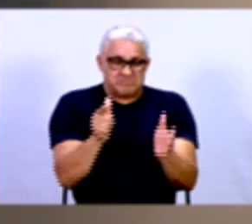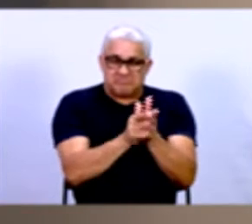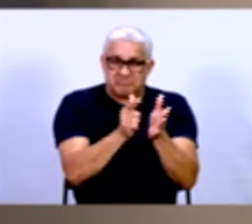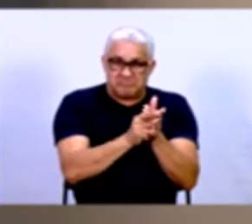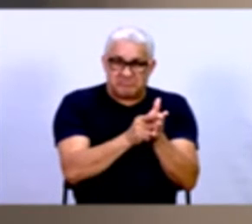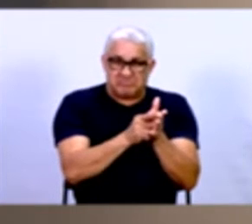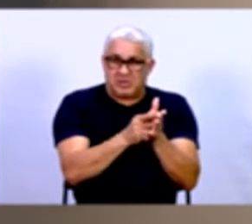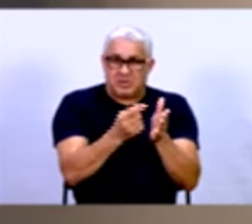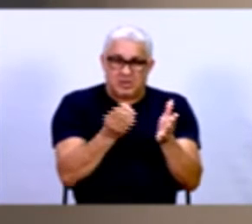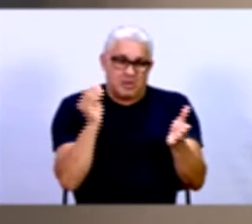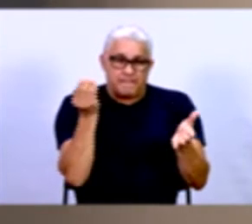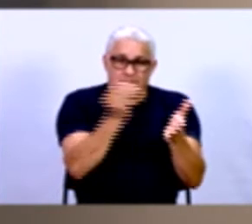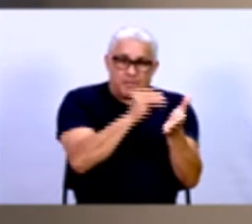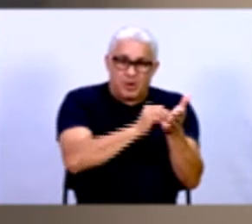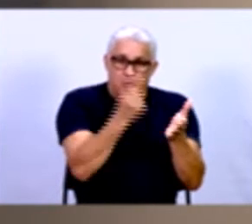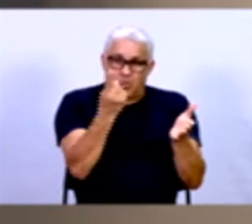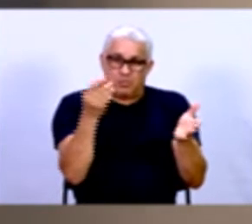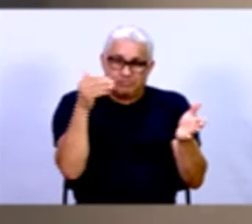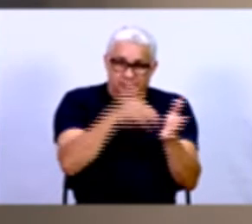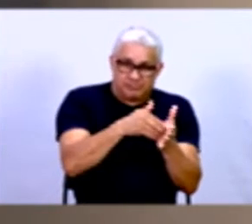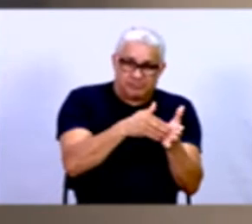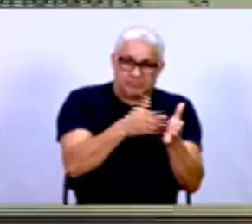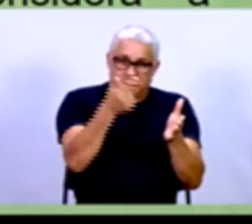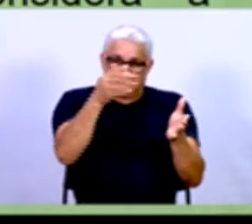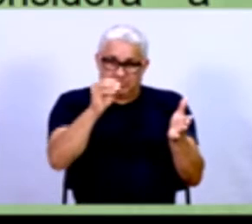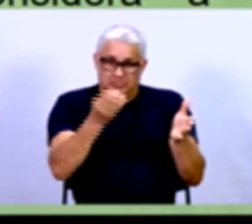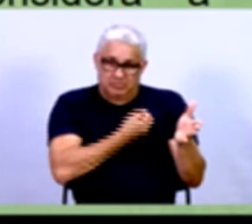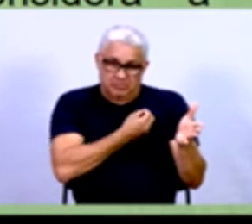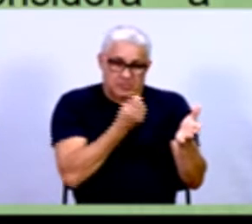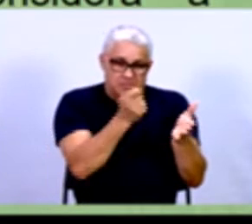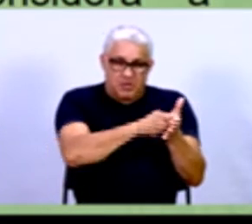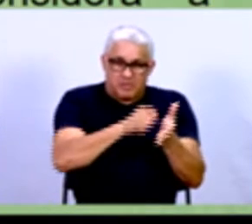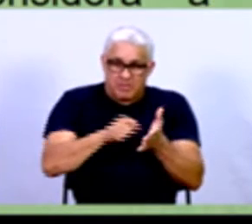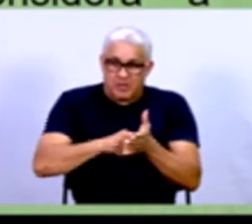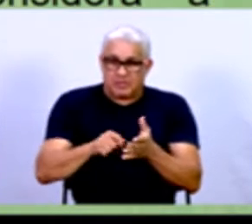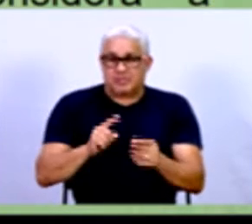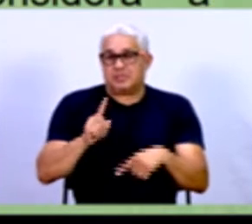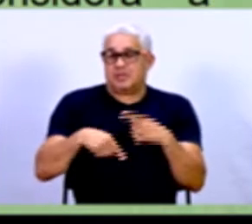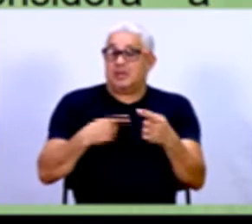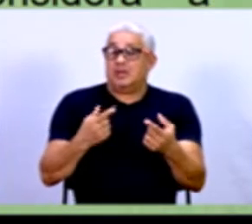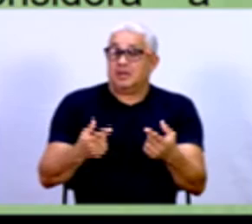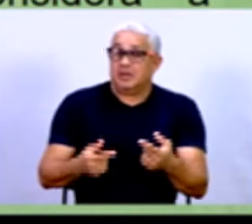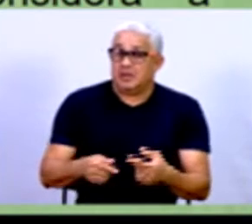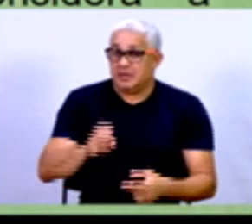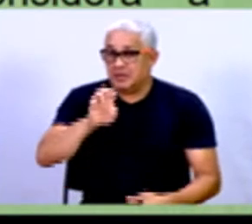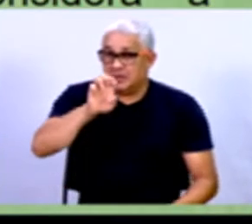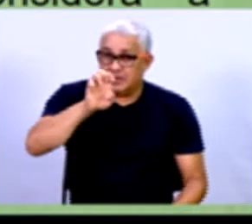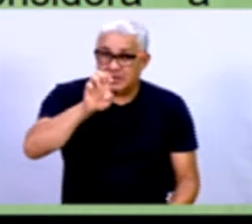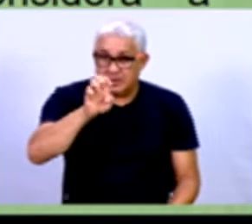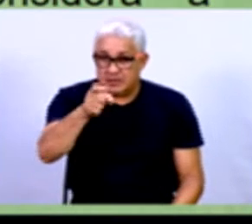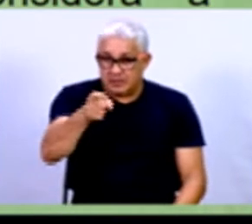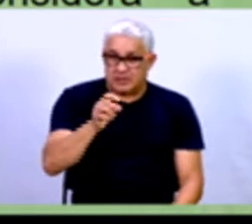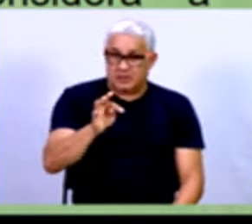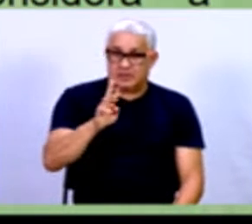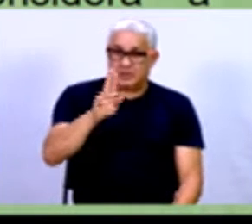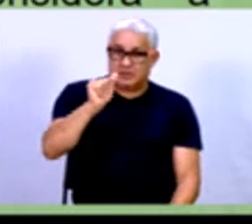e retirar os 14 lá, tá? Amostragem probabilística estratificada. Vamos supor que nós estamos